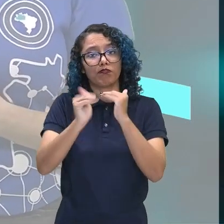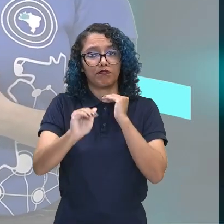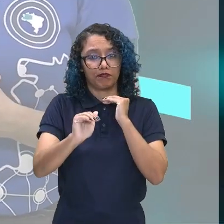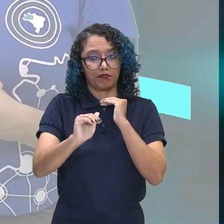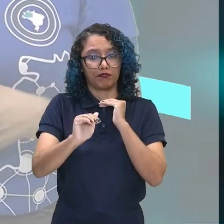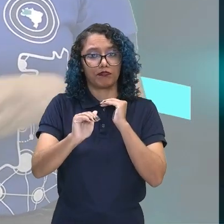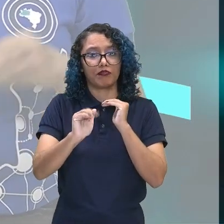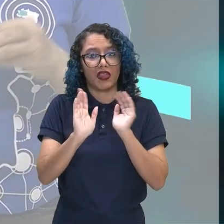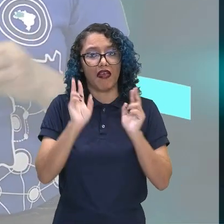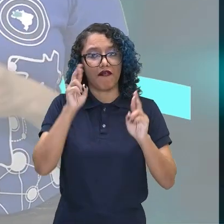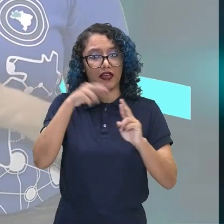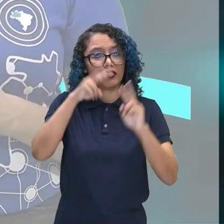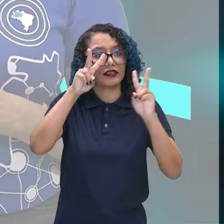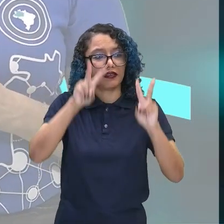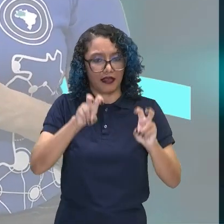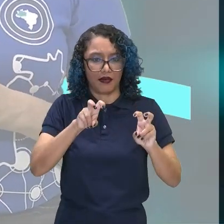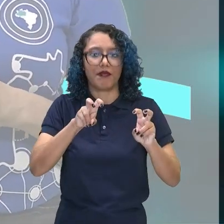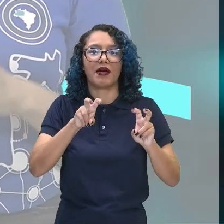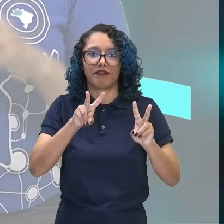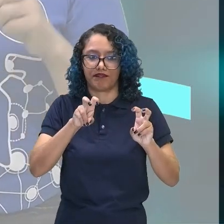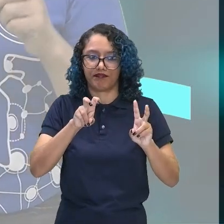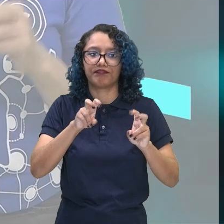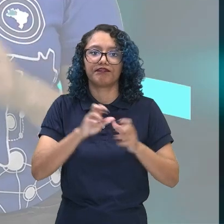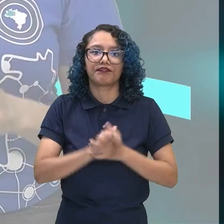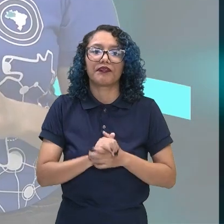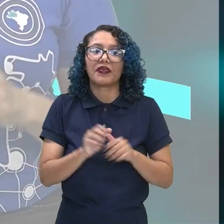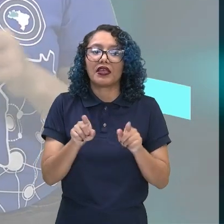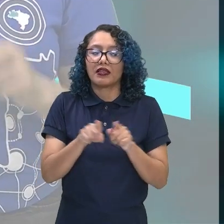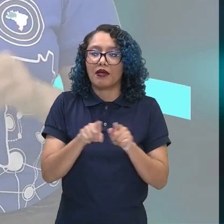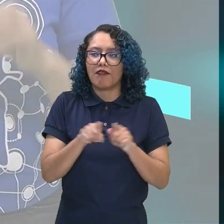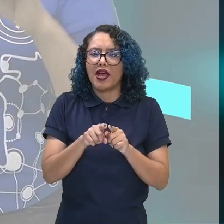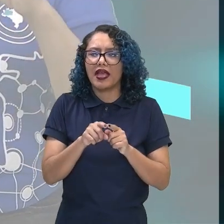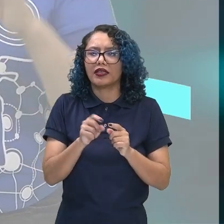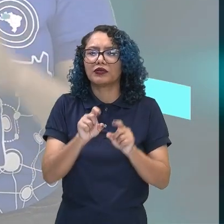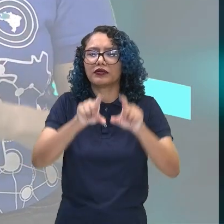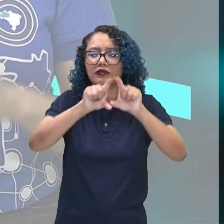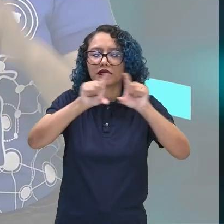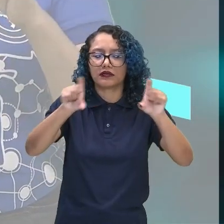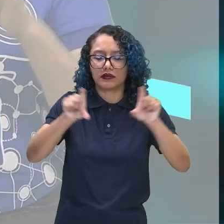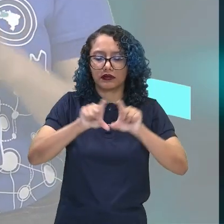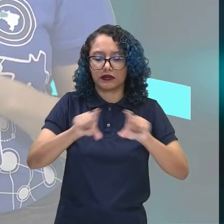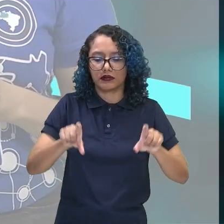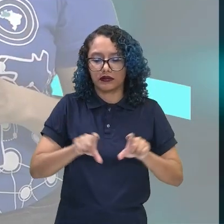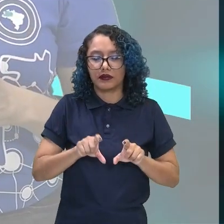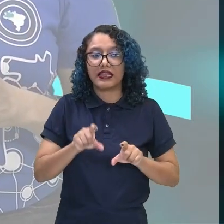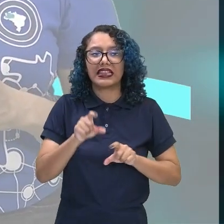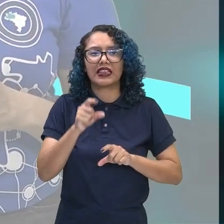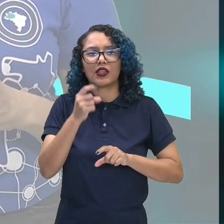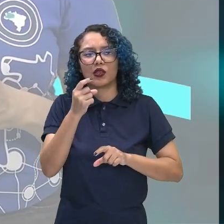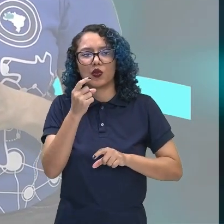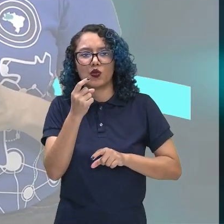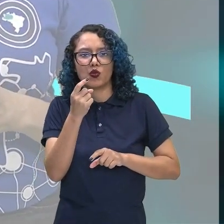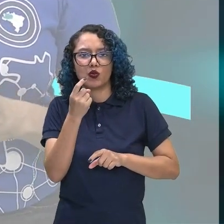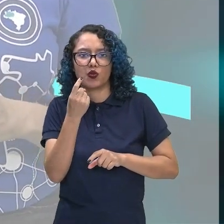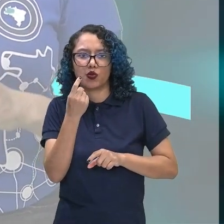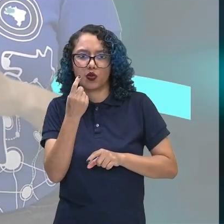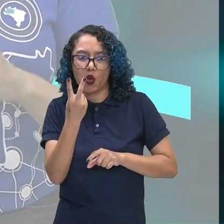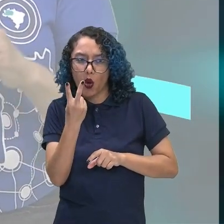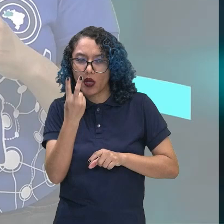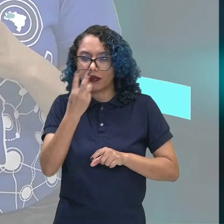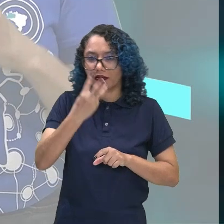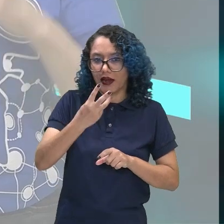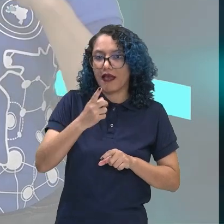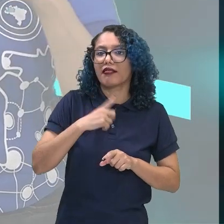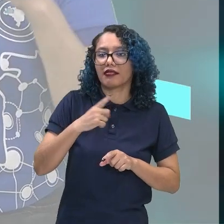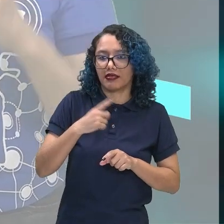sendo abordada. Possui 2 ou 3 parágrafos, um para cada argumento defendido. Tá?